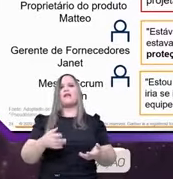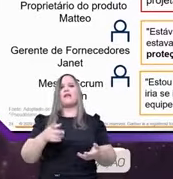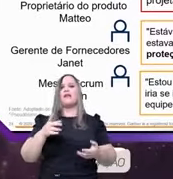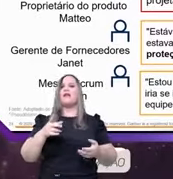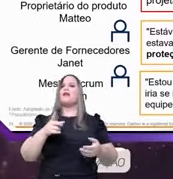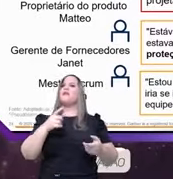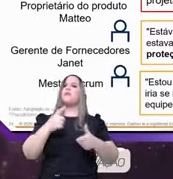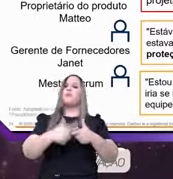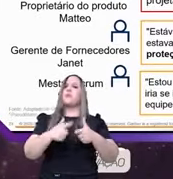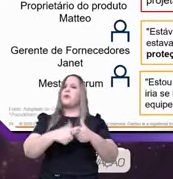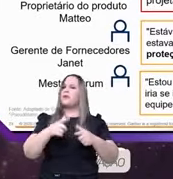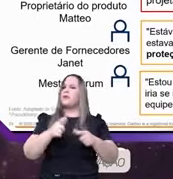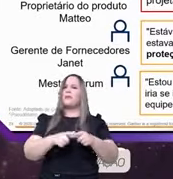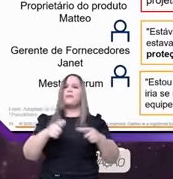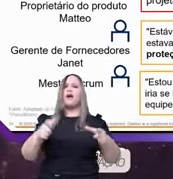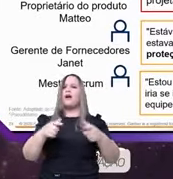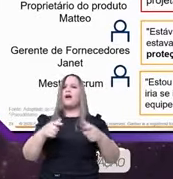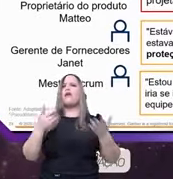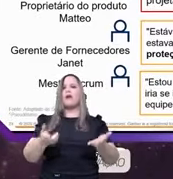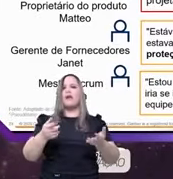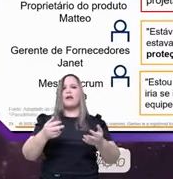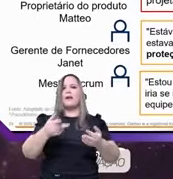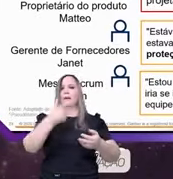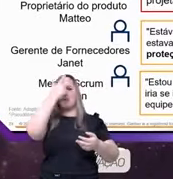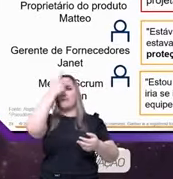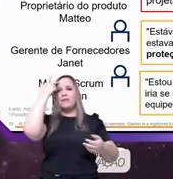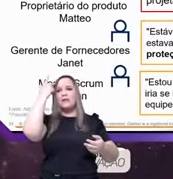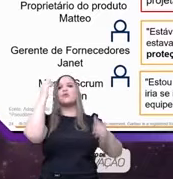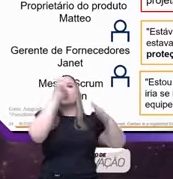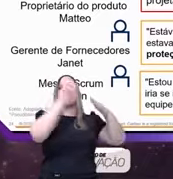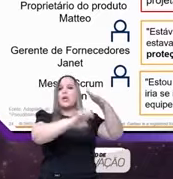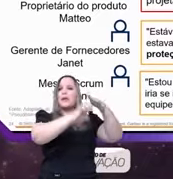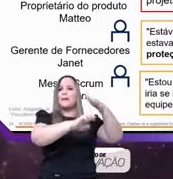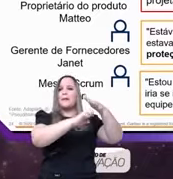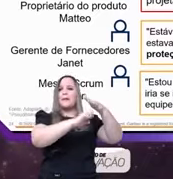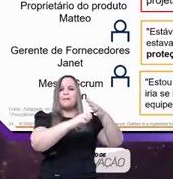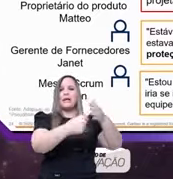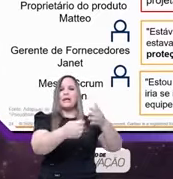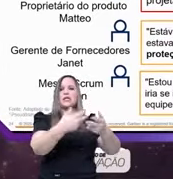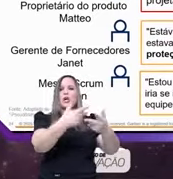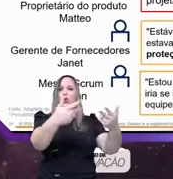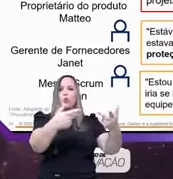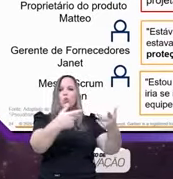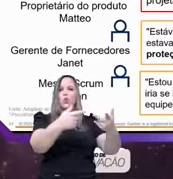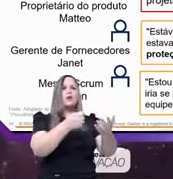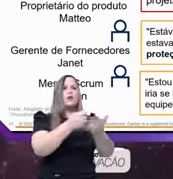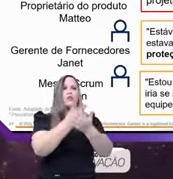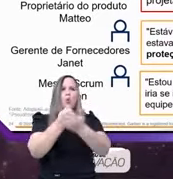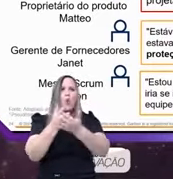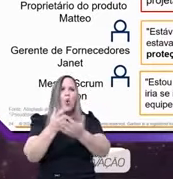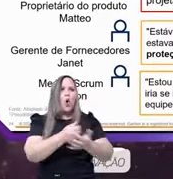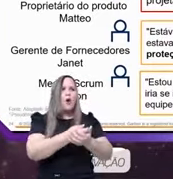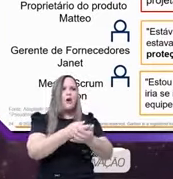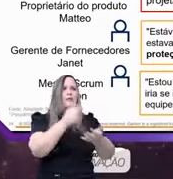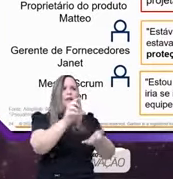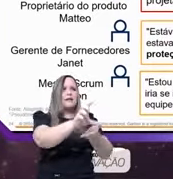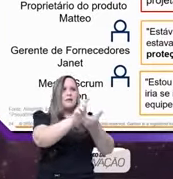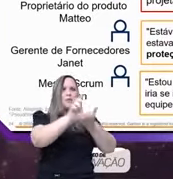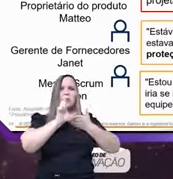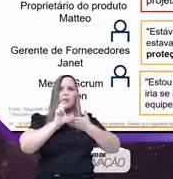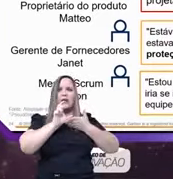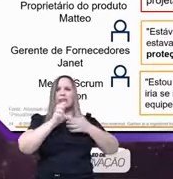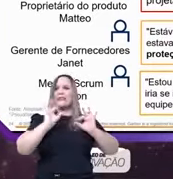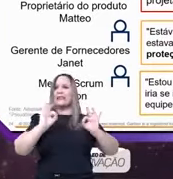foi risco de fornecedor. Com a pandemia, fornecedor não entregar. Isso é um risco para a entidade